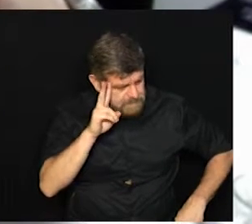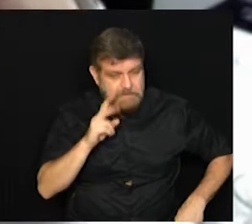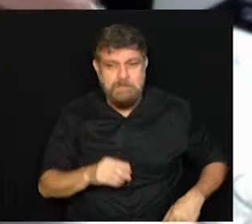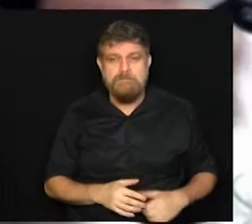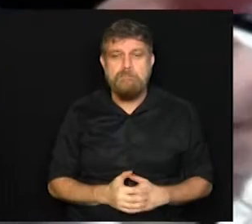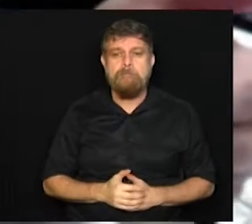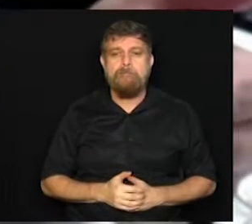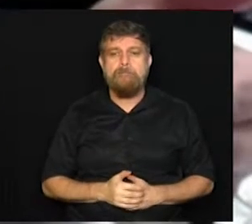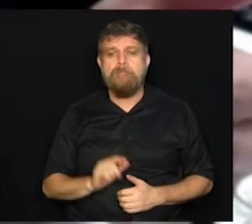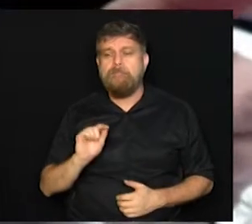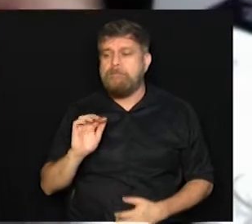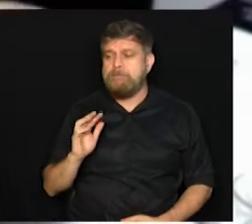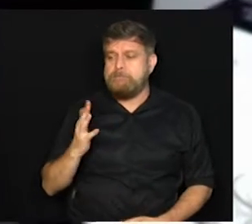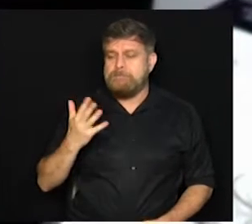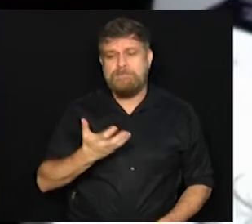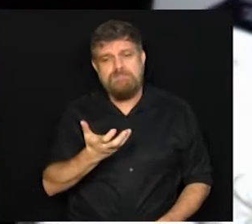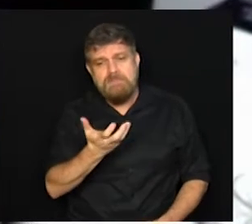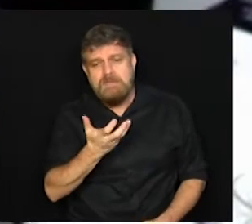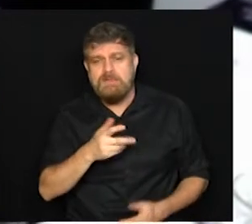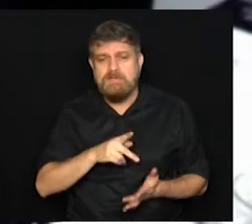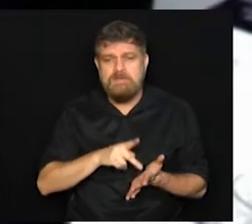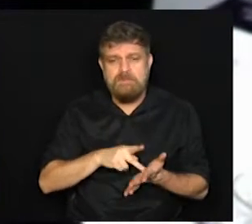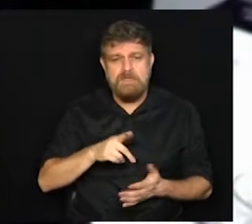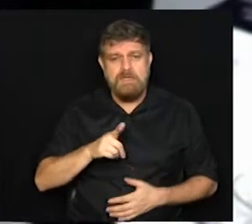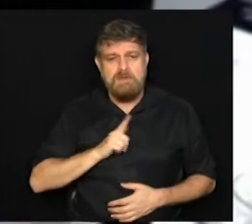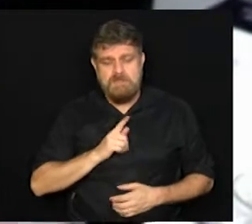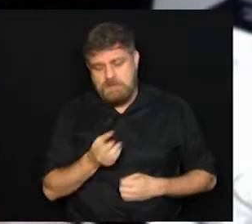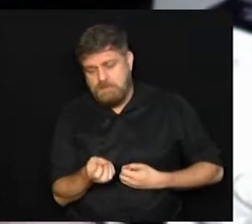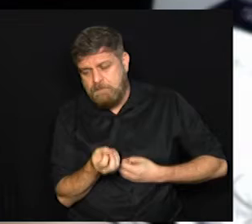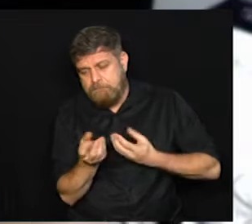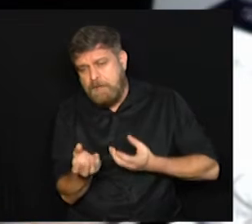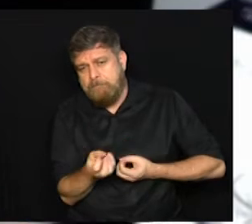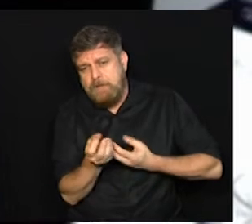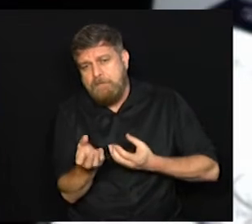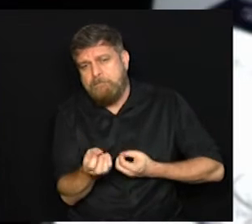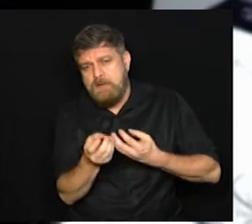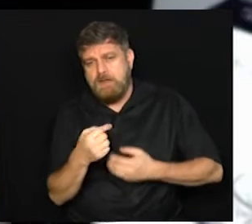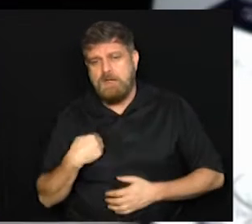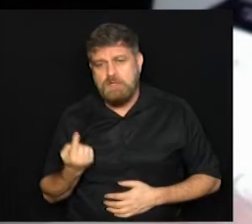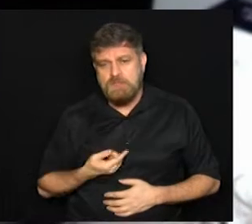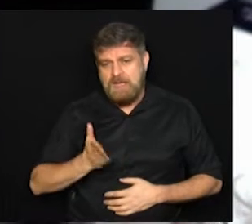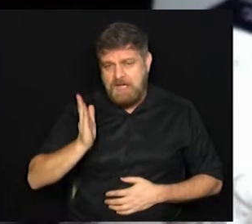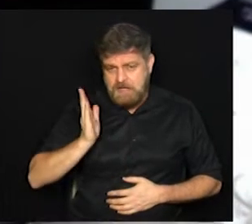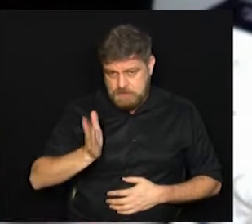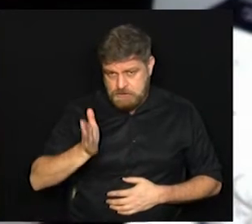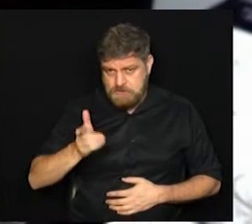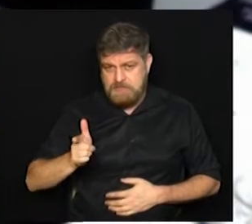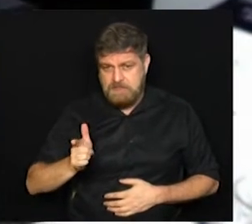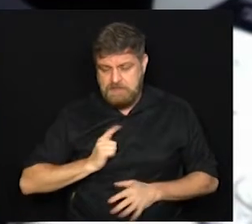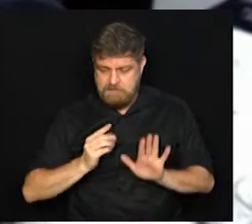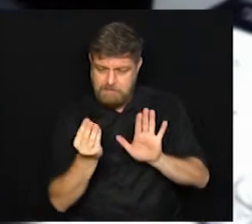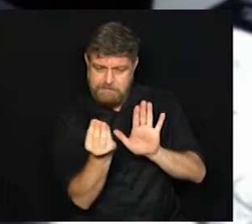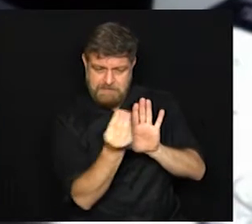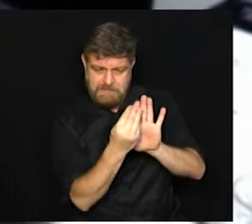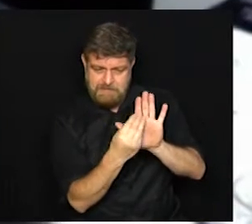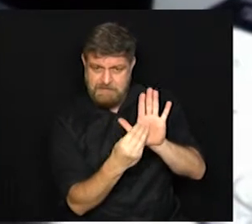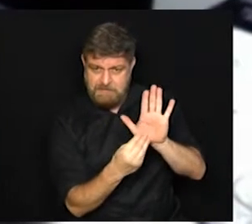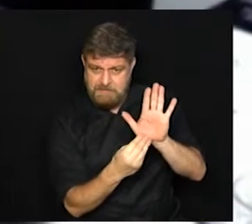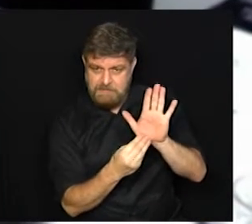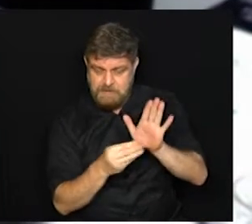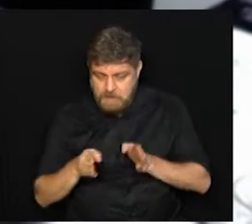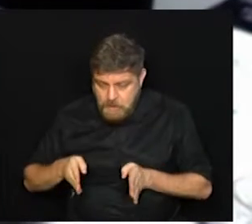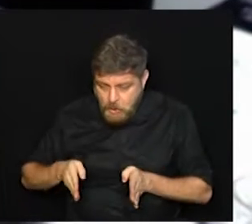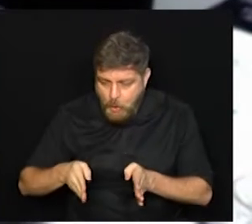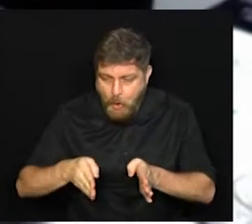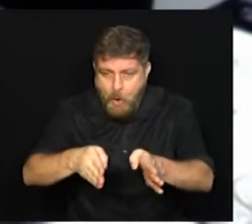E aí eu queria, na verdade, eu tenho aqui algumas informações, né, do que nós temos já de ciclovia na